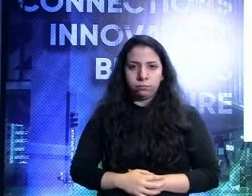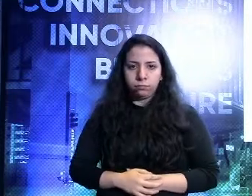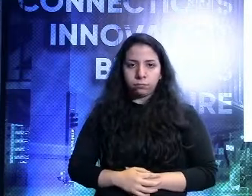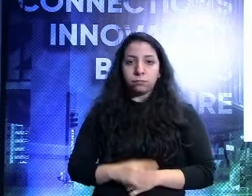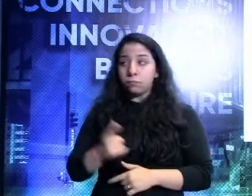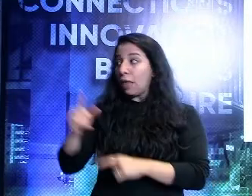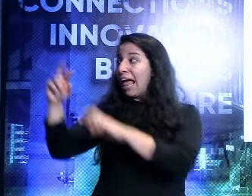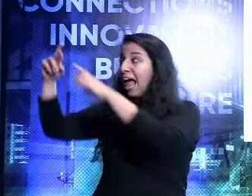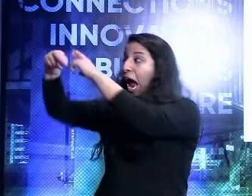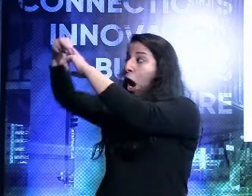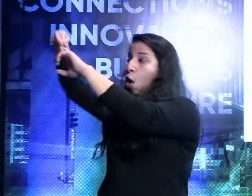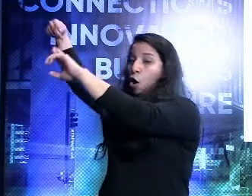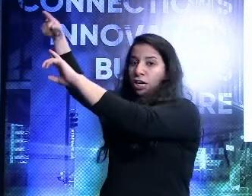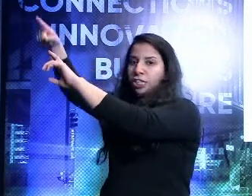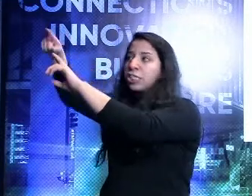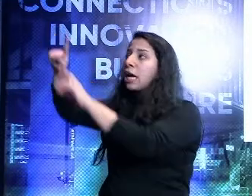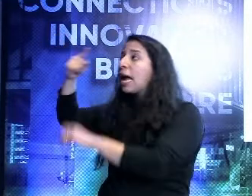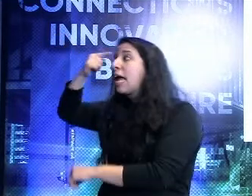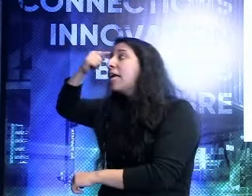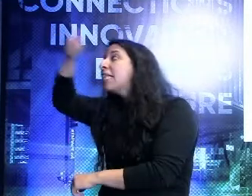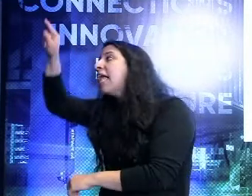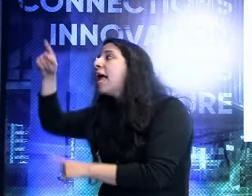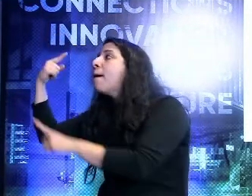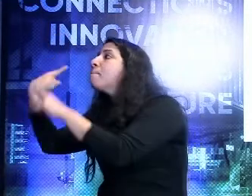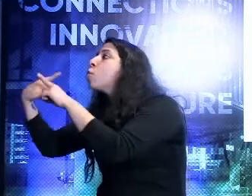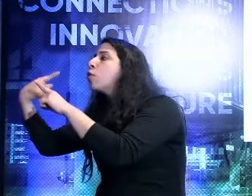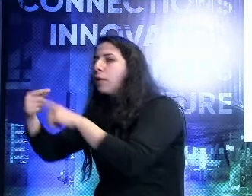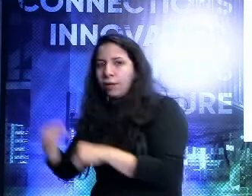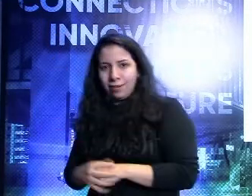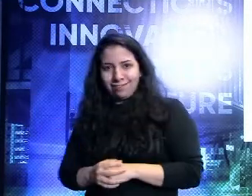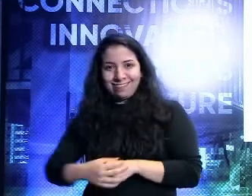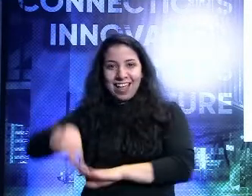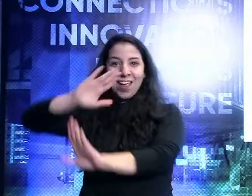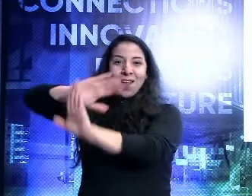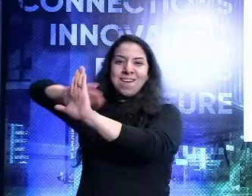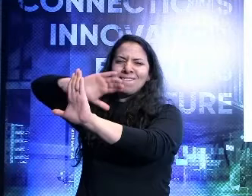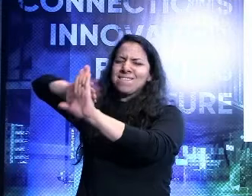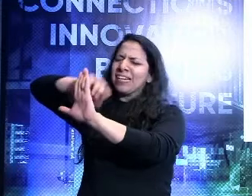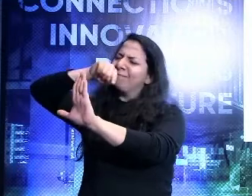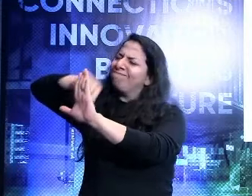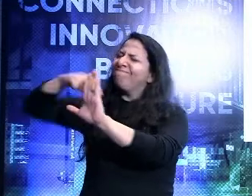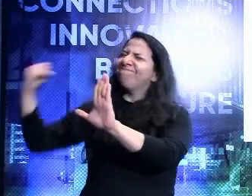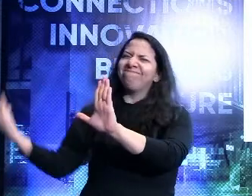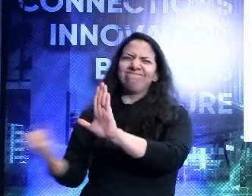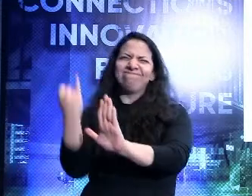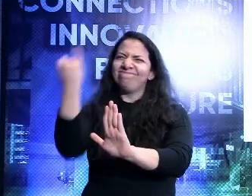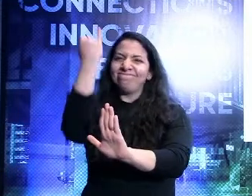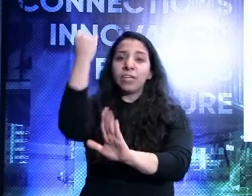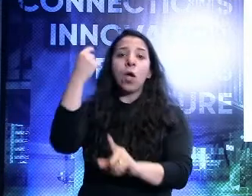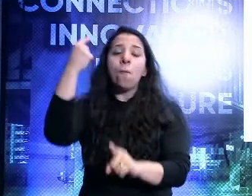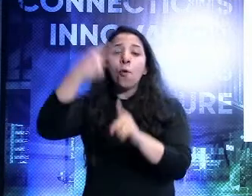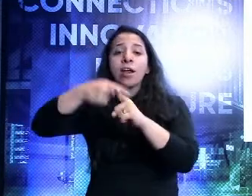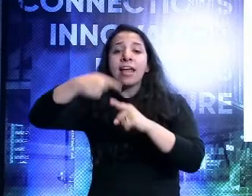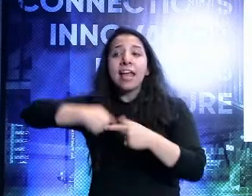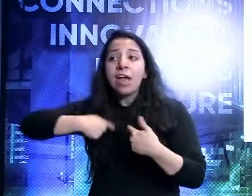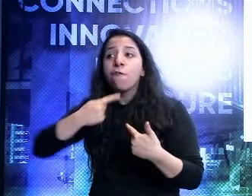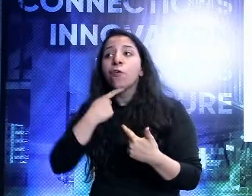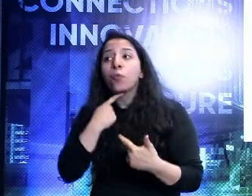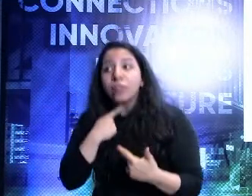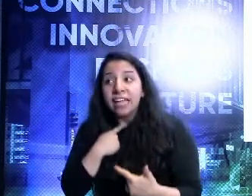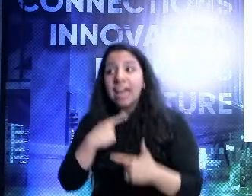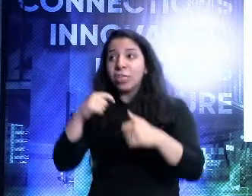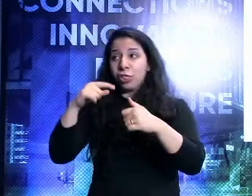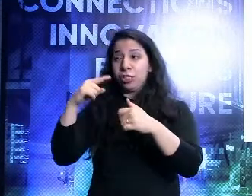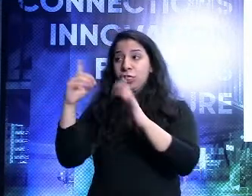por trás acaba fazendo toda a diferença. O primeiro princípio é sempre esse. Por que eu quero fazer a minha transformação digital? Qual é